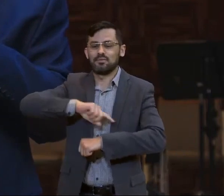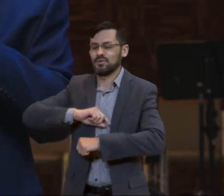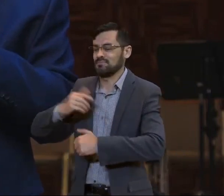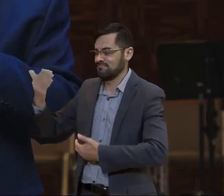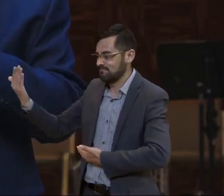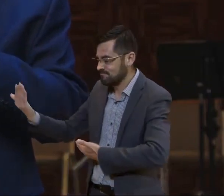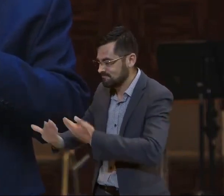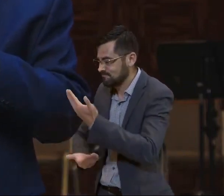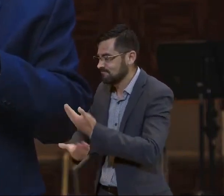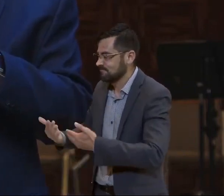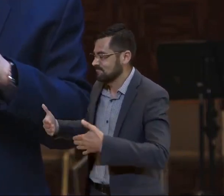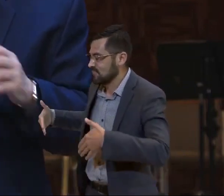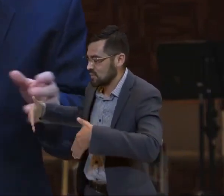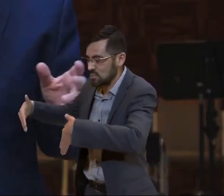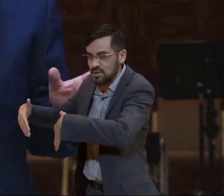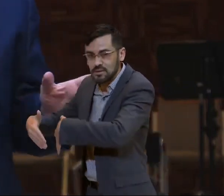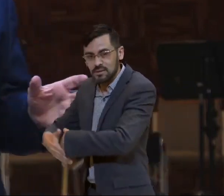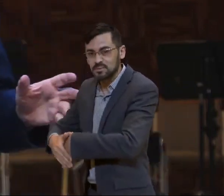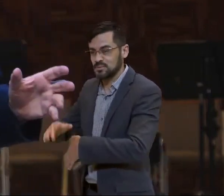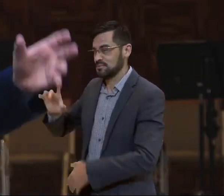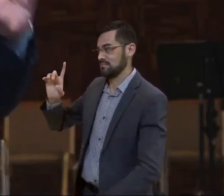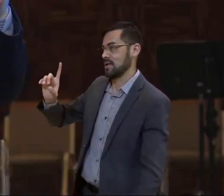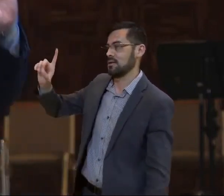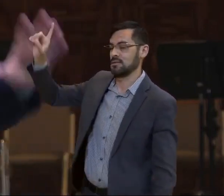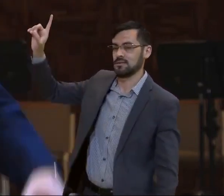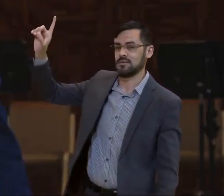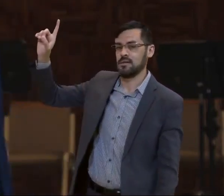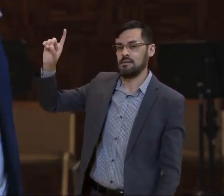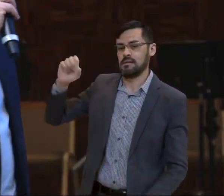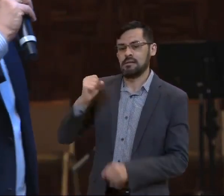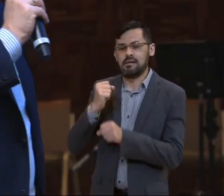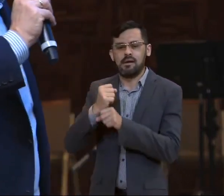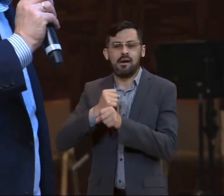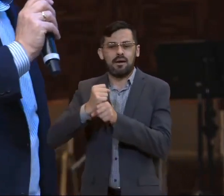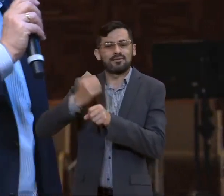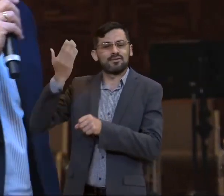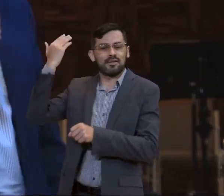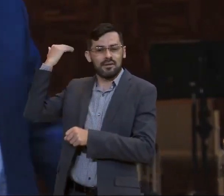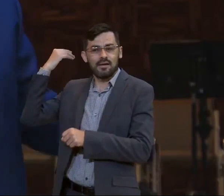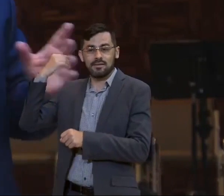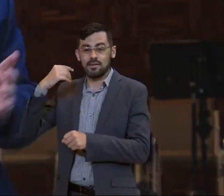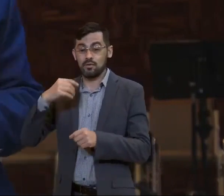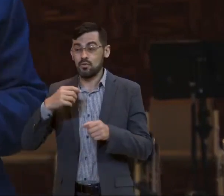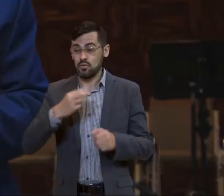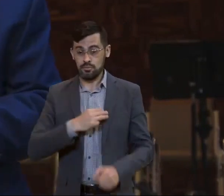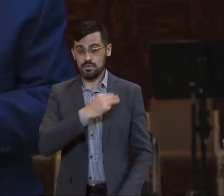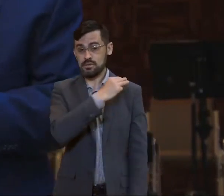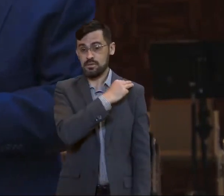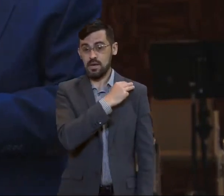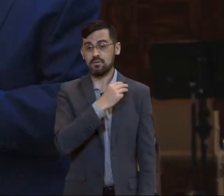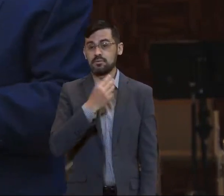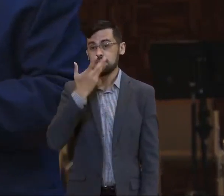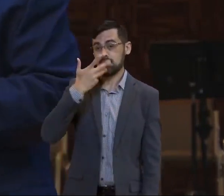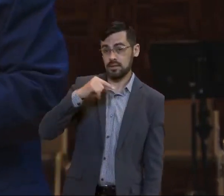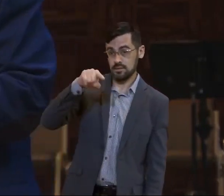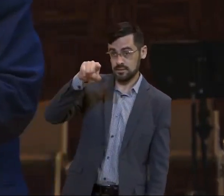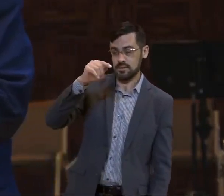Ele. Anos atrás, no departamento infantil da nossa igreja, veio uma garotinha